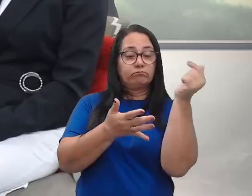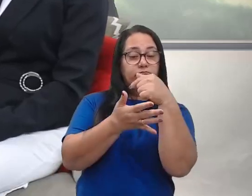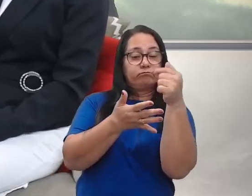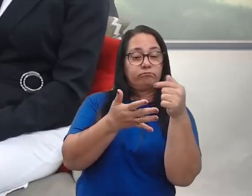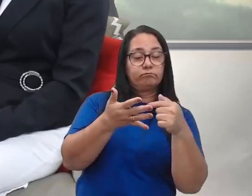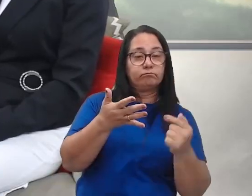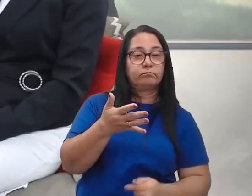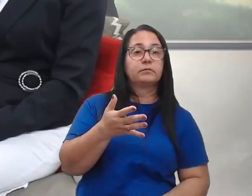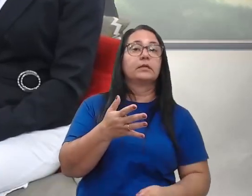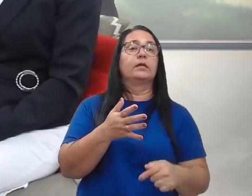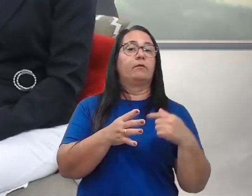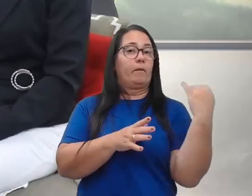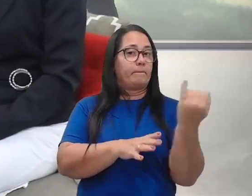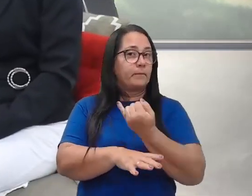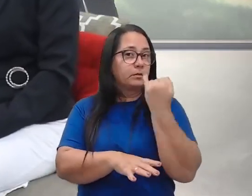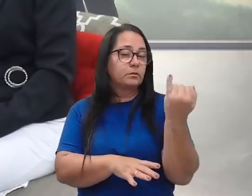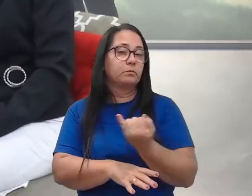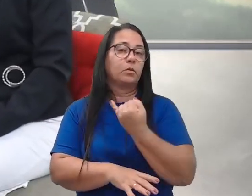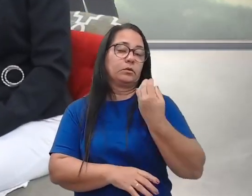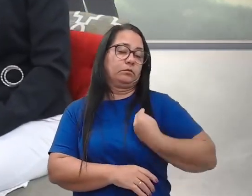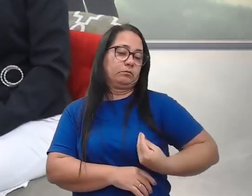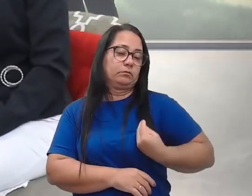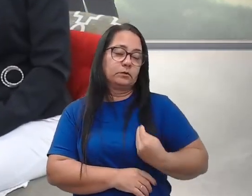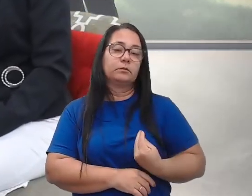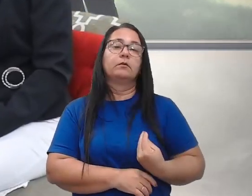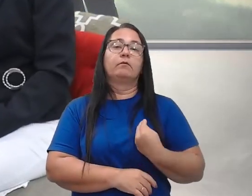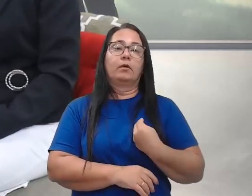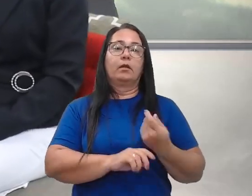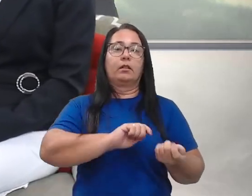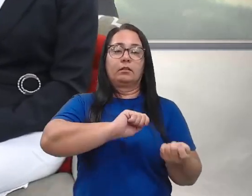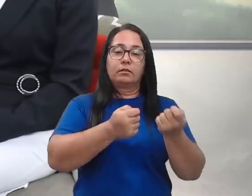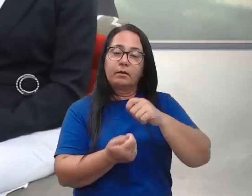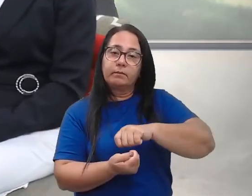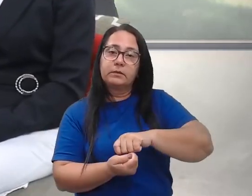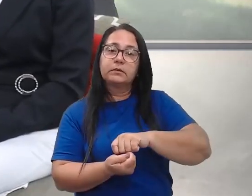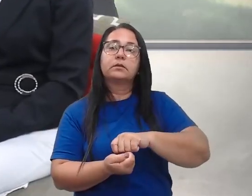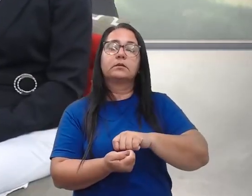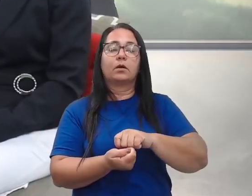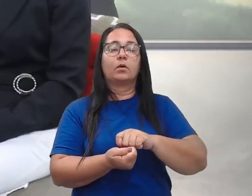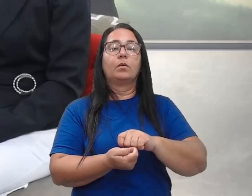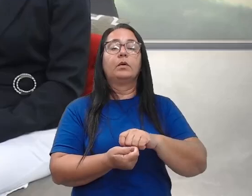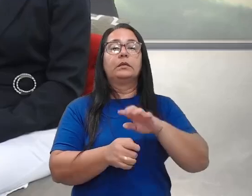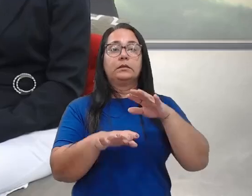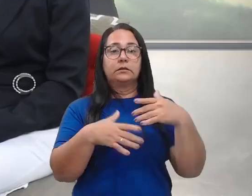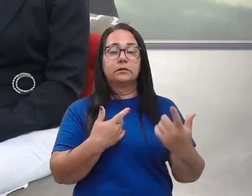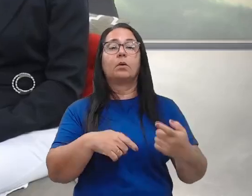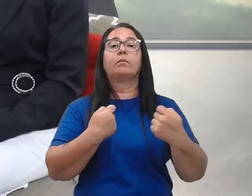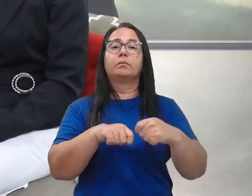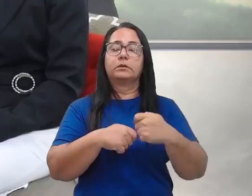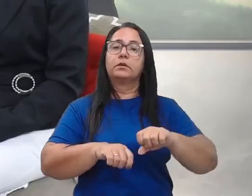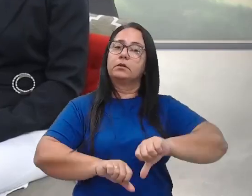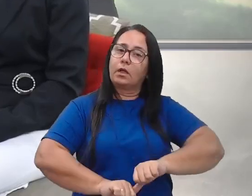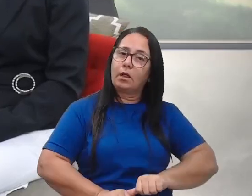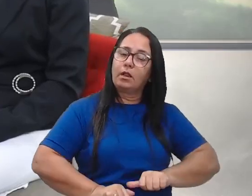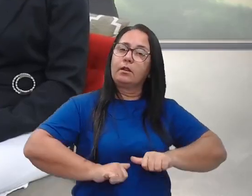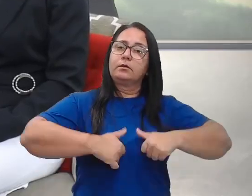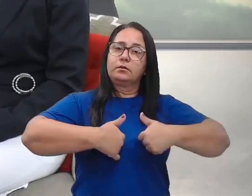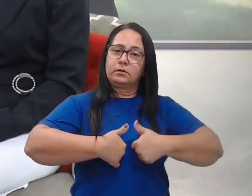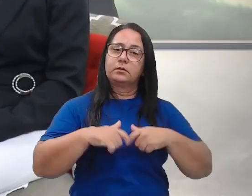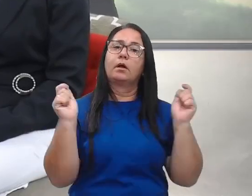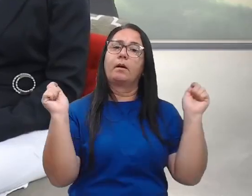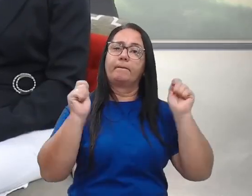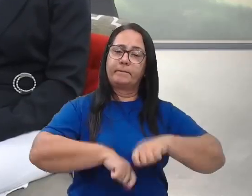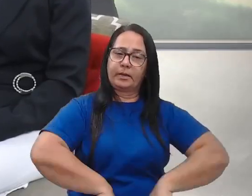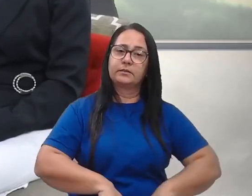para sobreviver a esse tempo de adaptação é justamente a resiliência e essa capacidade que brasileiros têm, mas é